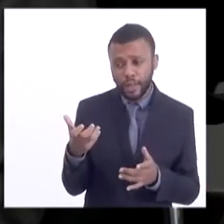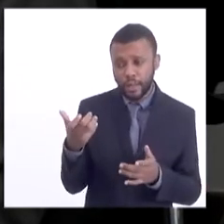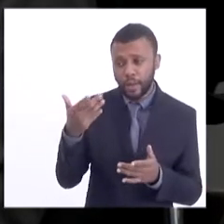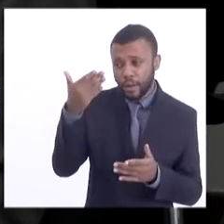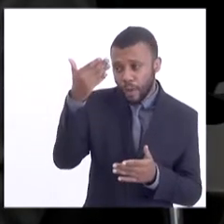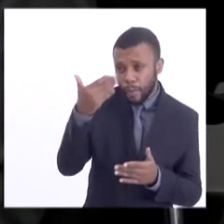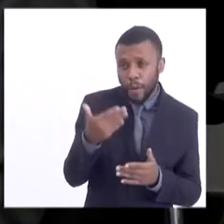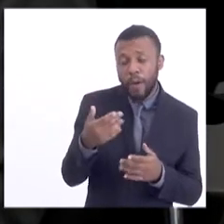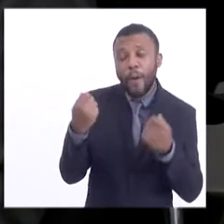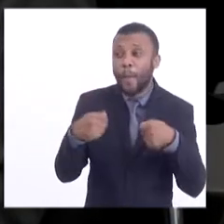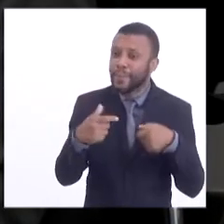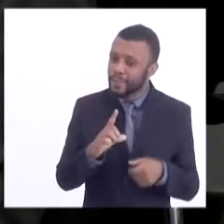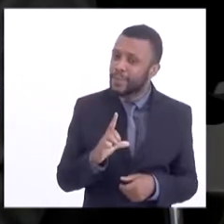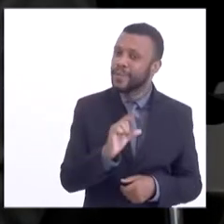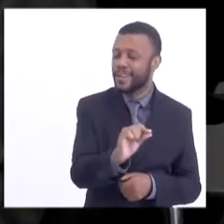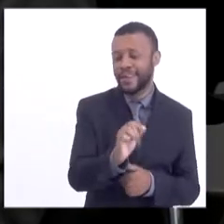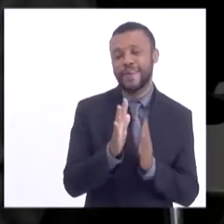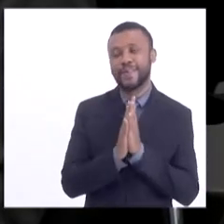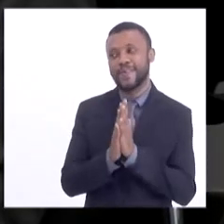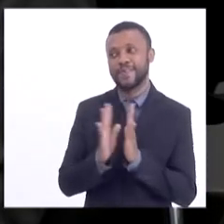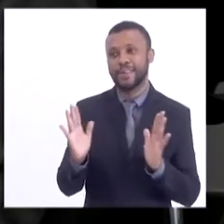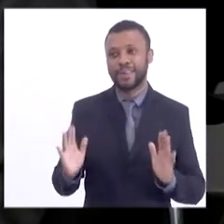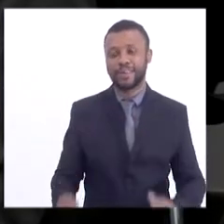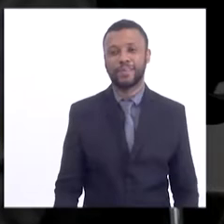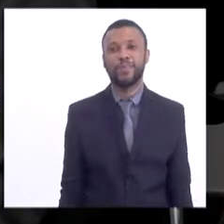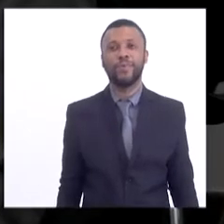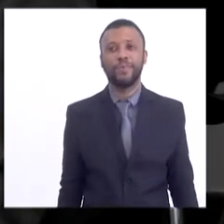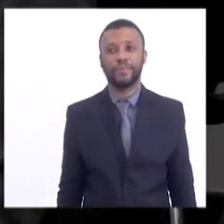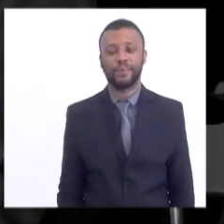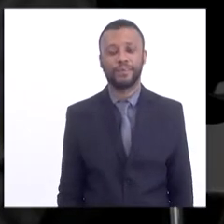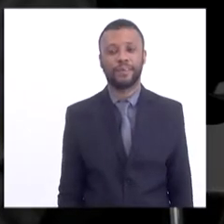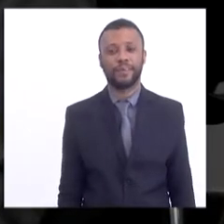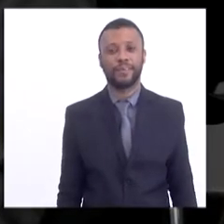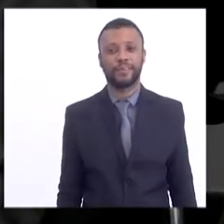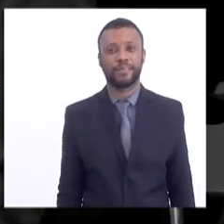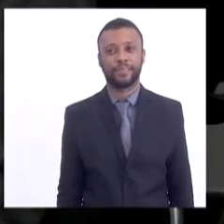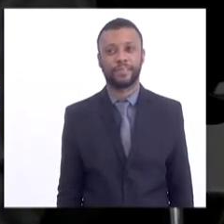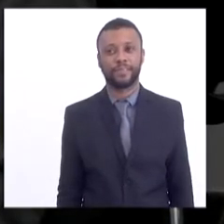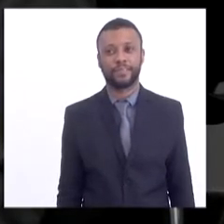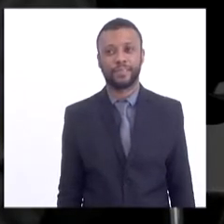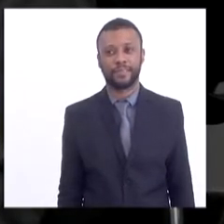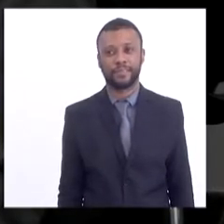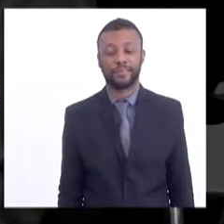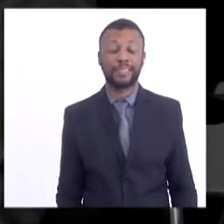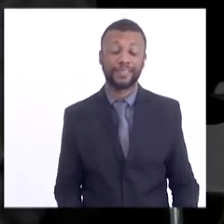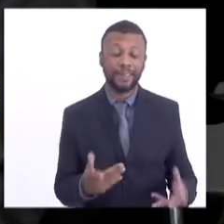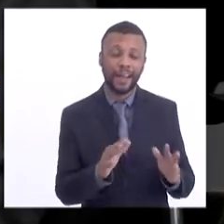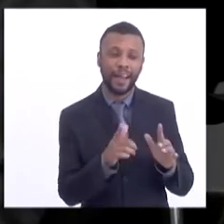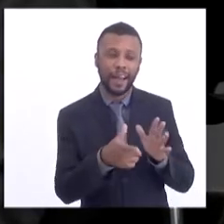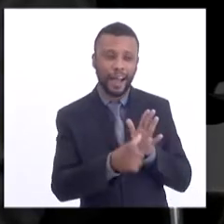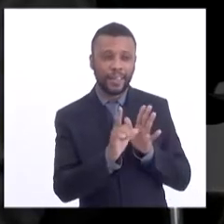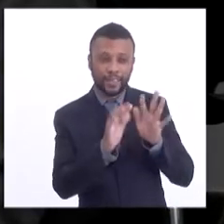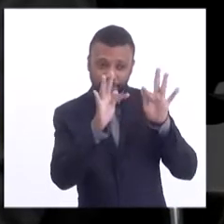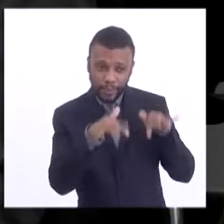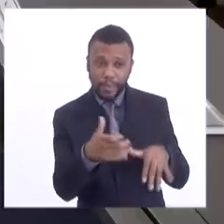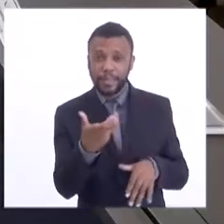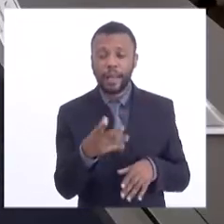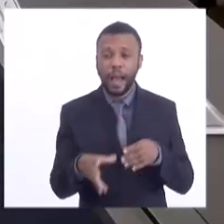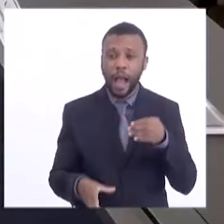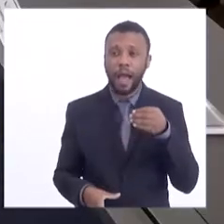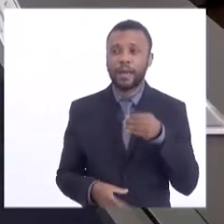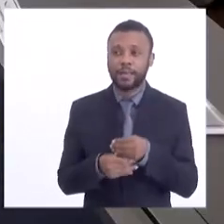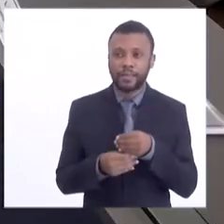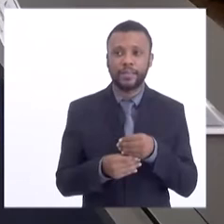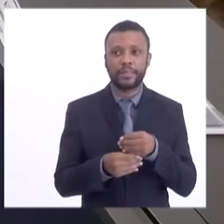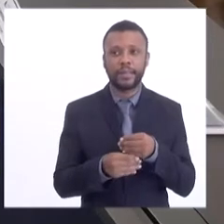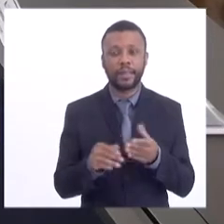terra eu preciso ir aqui debaixo da terra queria só acrescentar secretário